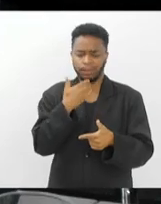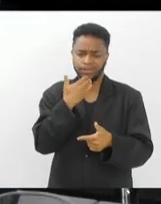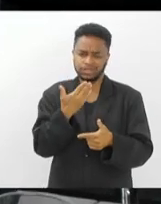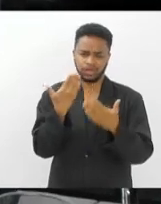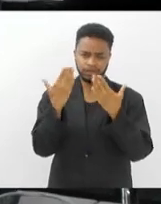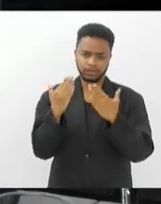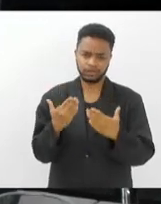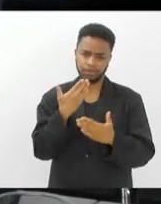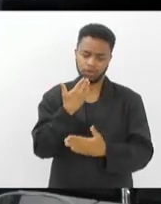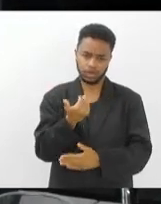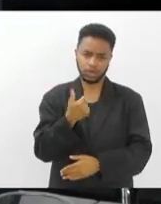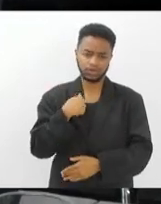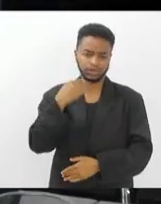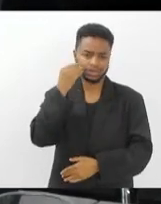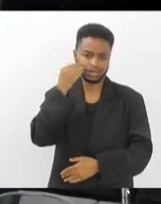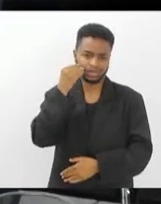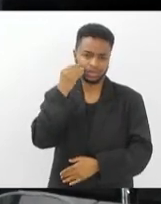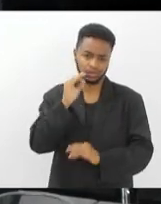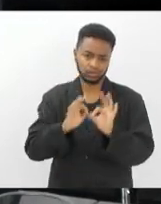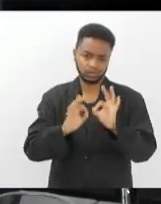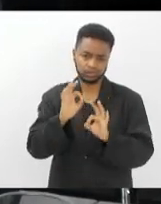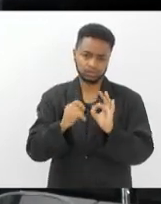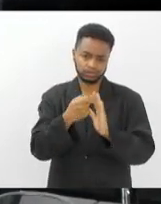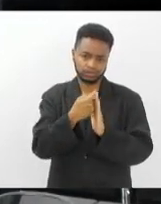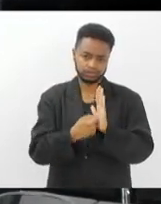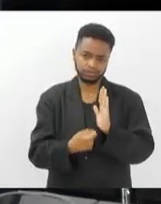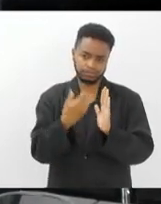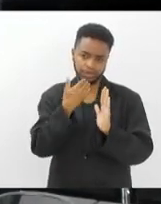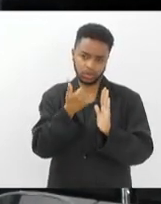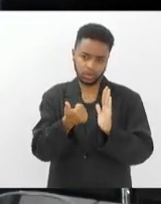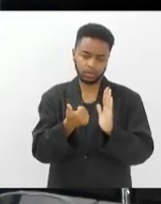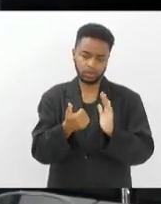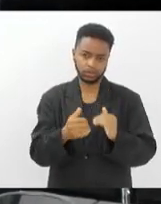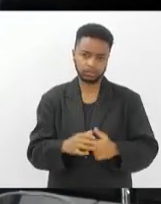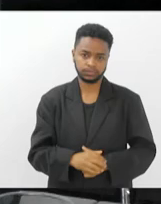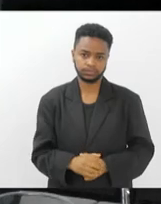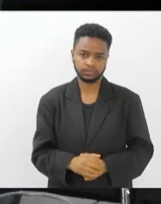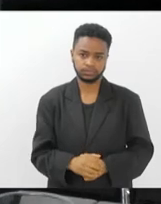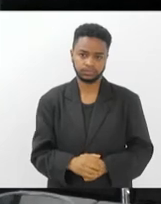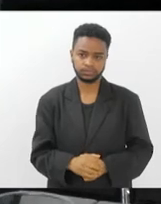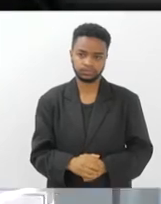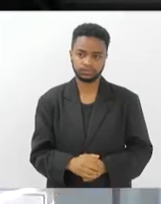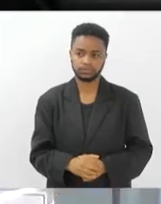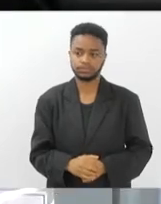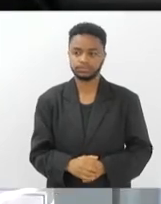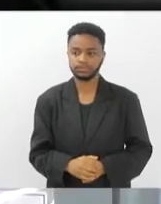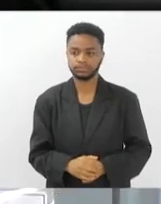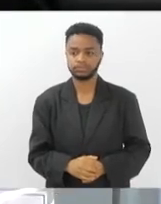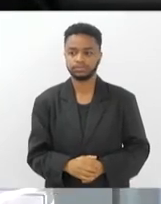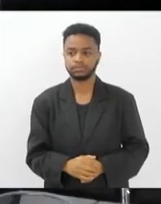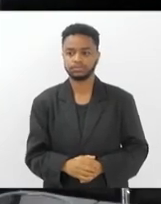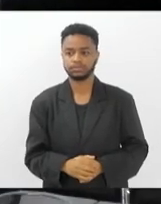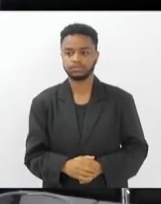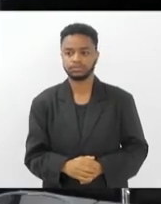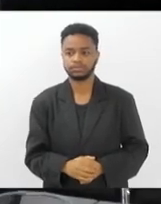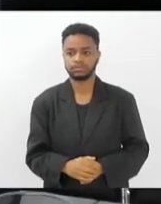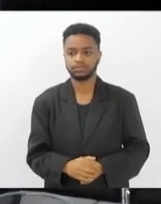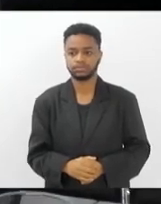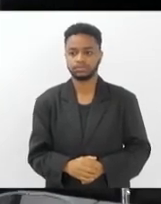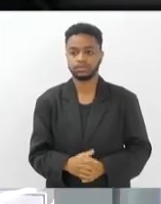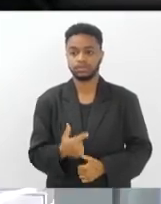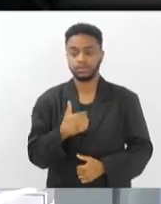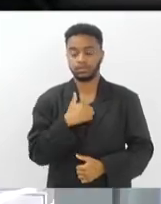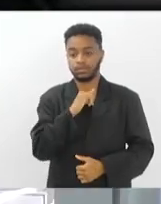Senhor presidente, para tentar elaborar alguma coisa melhor. Deixa eu falar uma coisa só para o nosso... Uma tese melhor em relação a isso. O